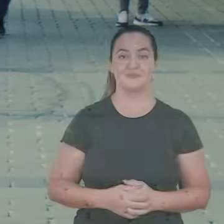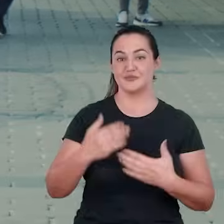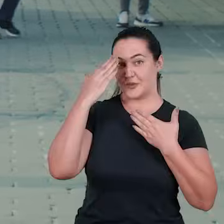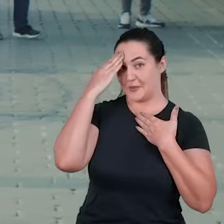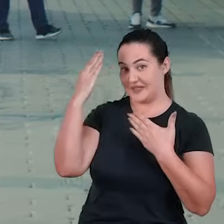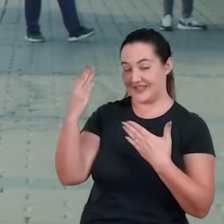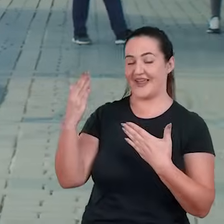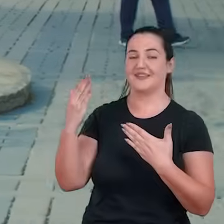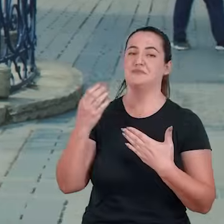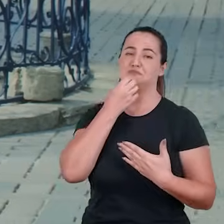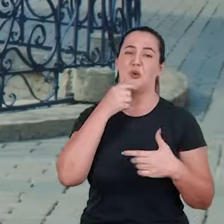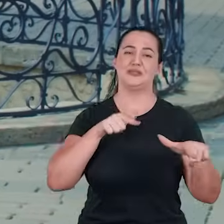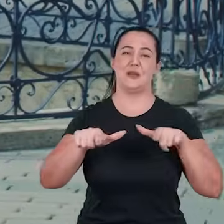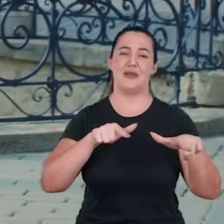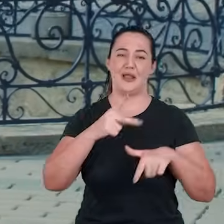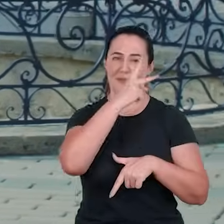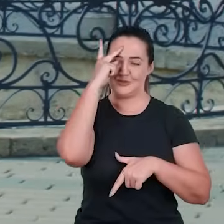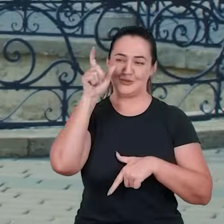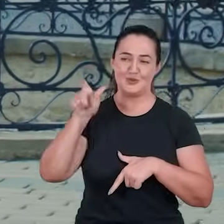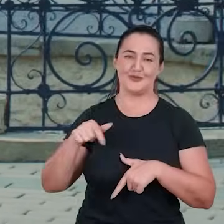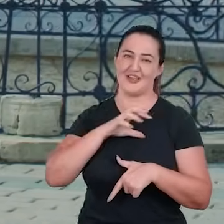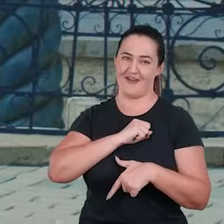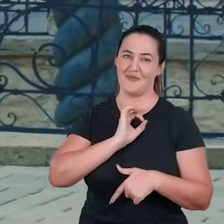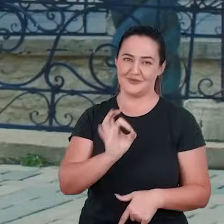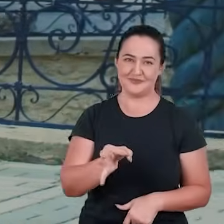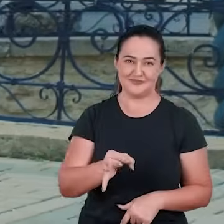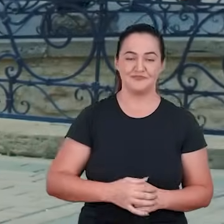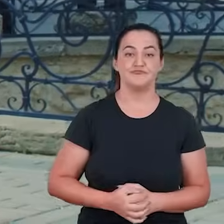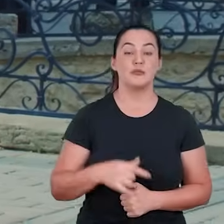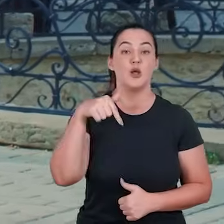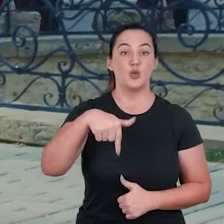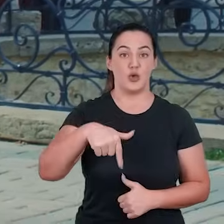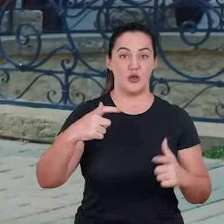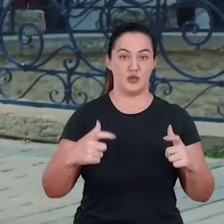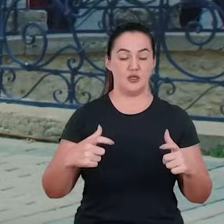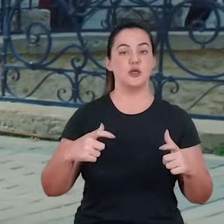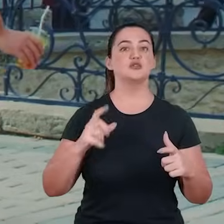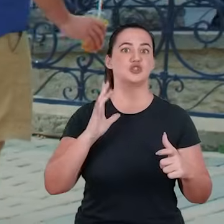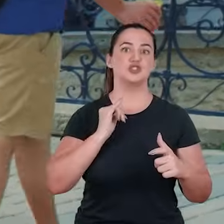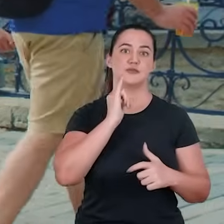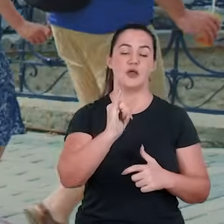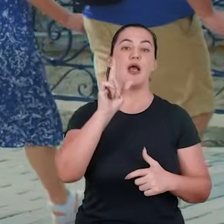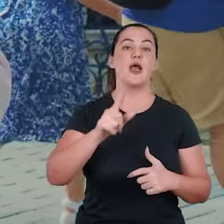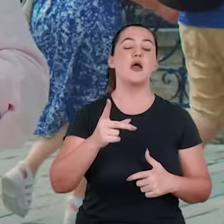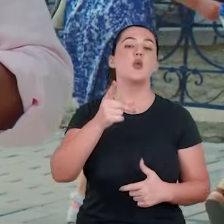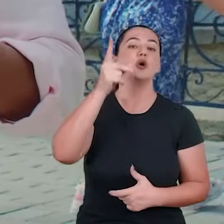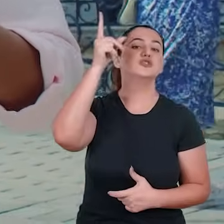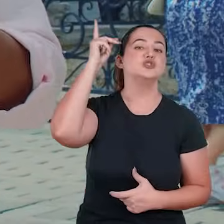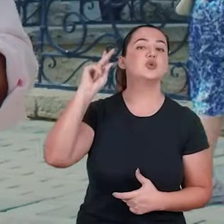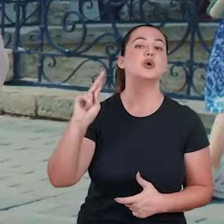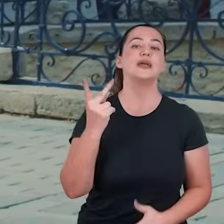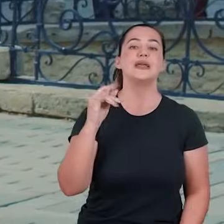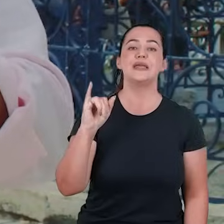Muito obrigado, Laura. Como é bom trabalhar com quem você ama. Agora, esse lugar onde eu estou, como eu havia anunciado para vocês, é o antigo hipódromo da cidade